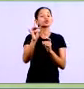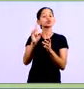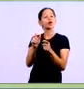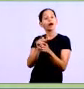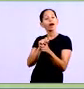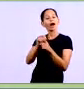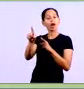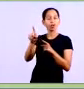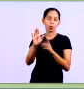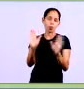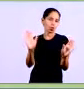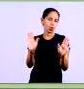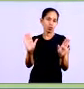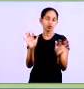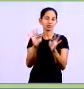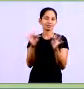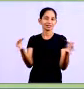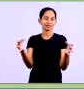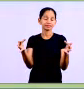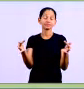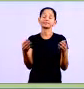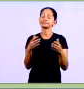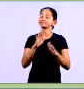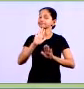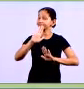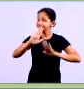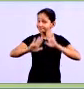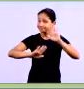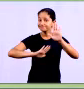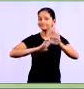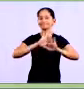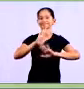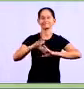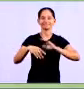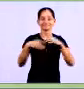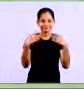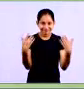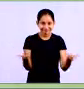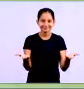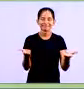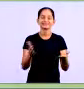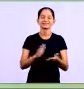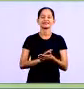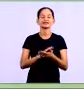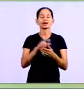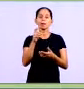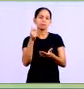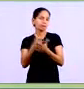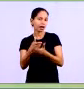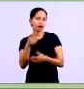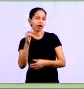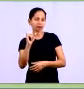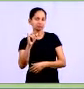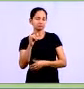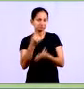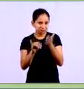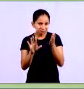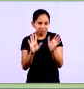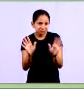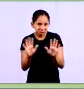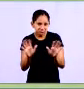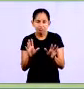está escondendo. Então, é aquela charge que o professor Adriano tinha colocado. Você paga imposto? Eu